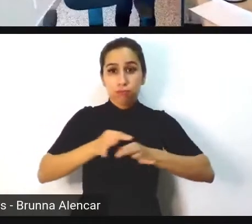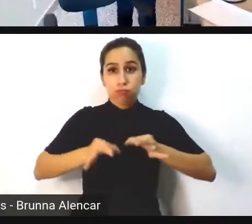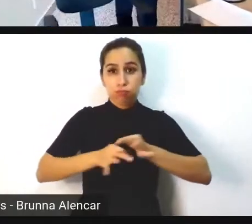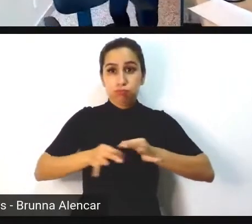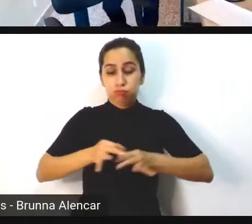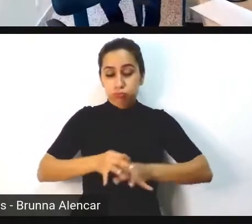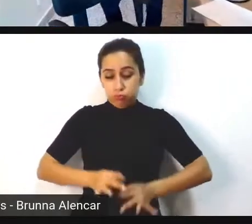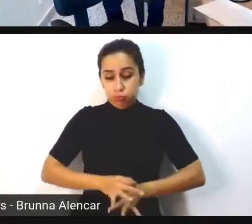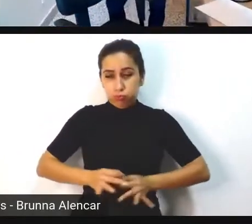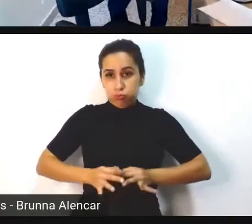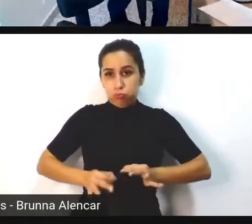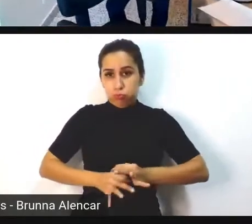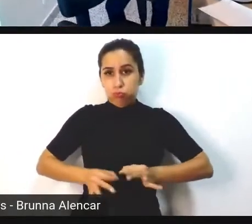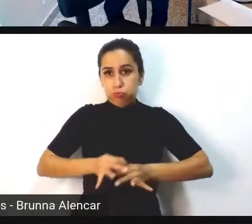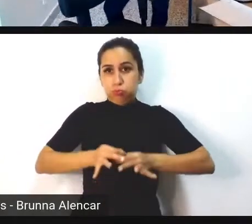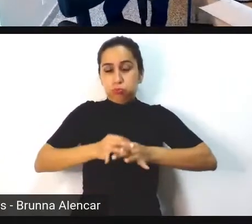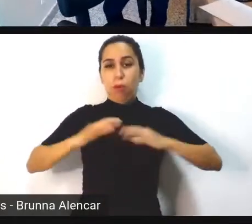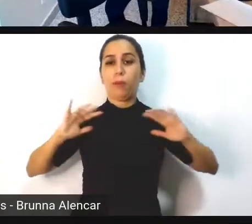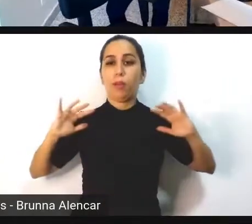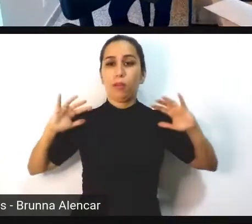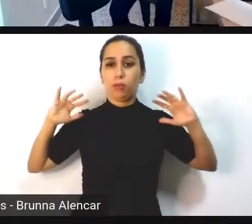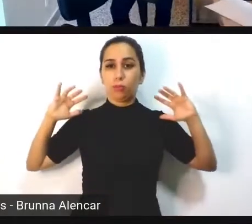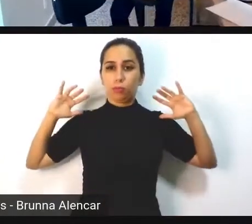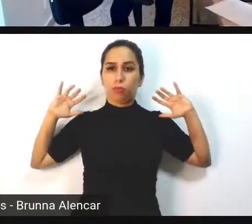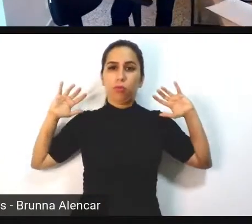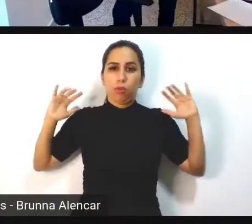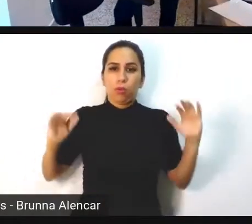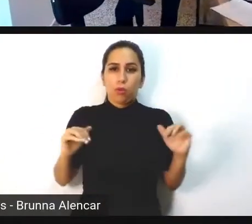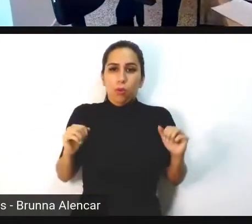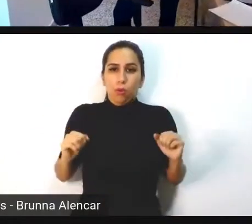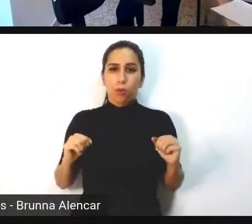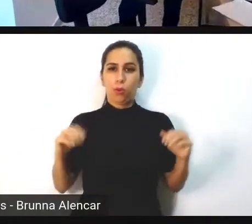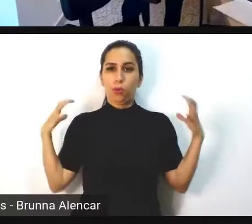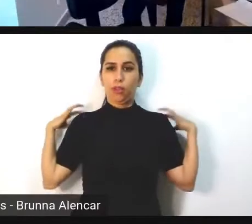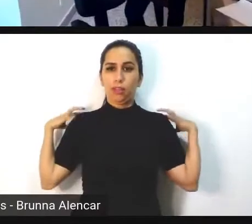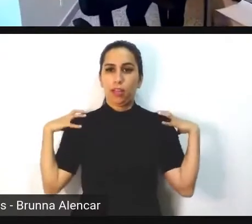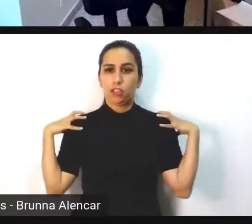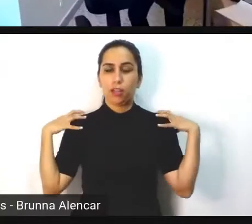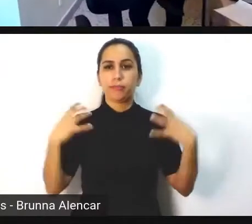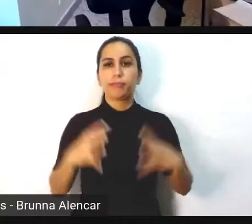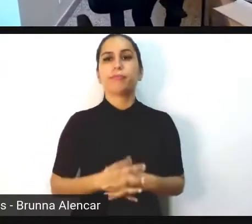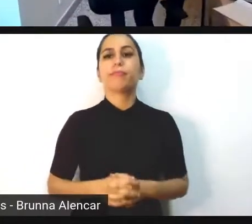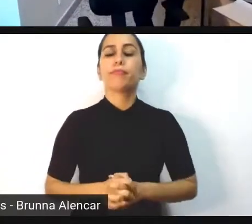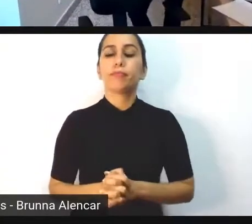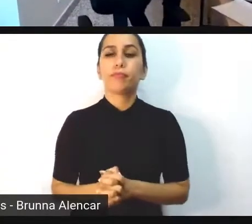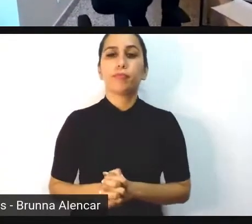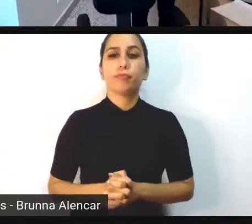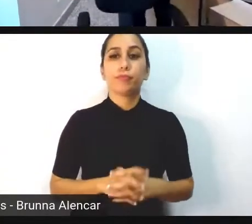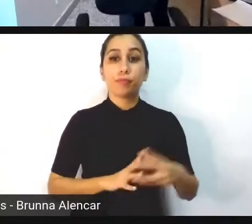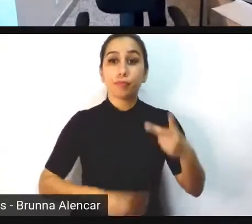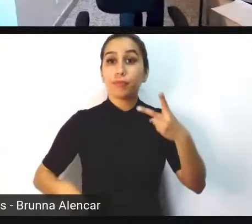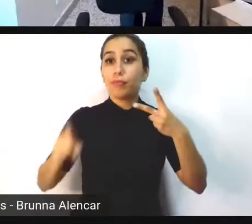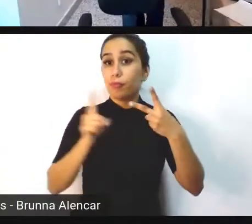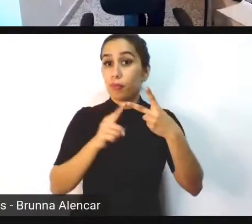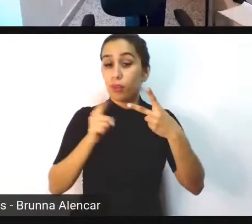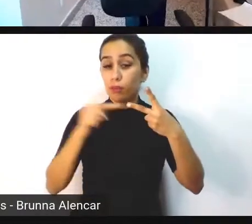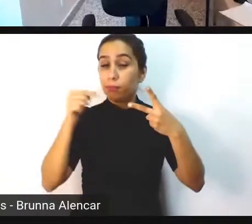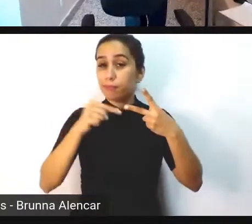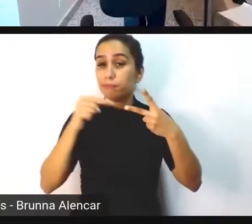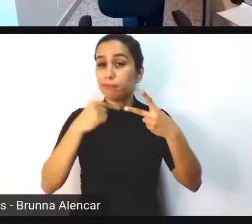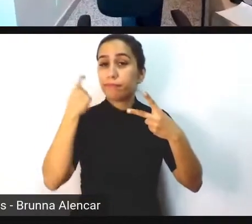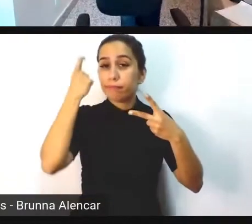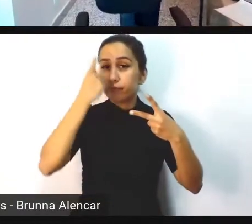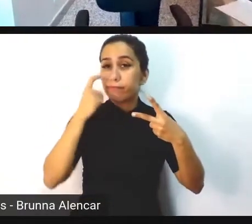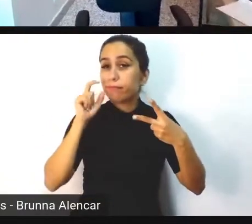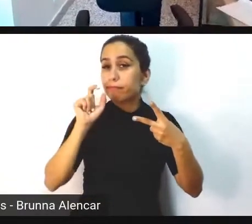Tá? Uma outra medida, um outro ângulo que a gente tem que observar, um outro ajuste, é com